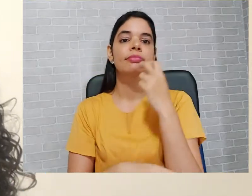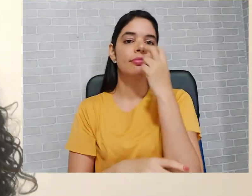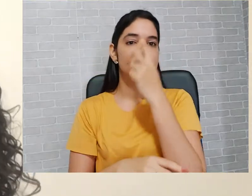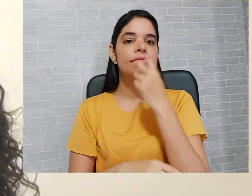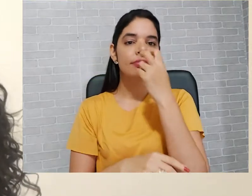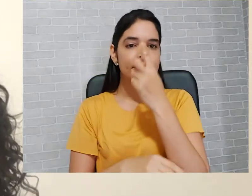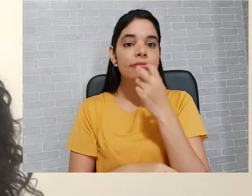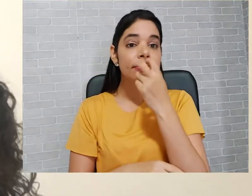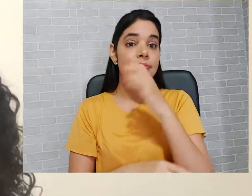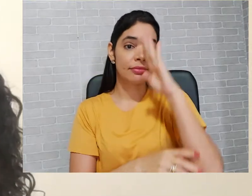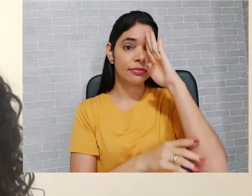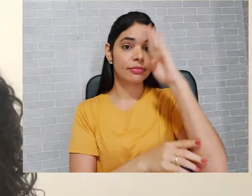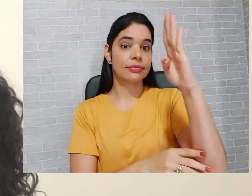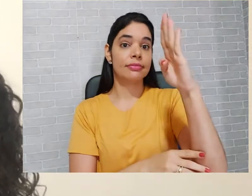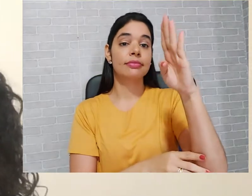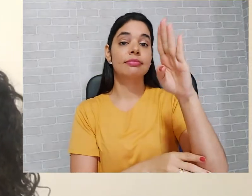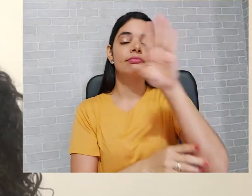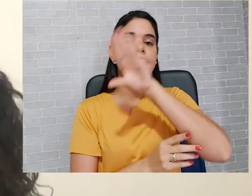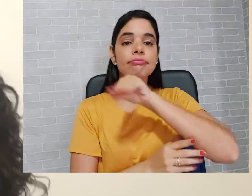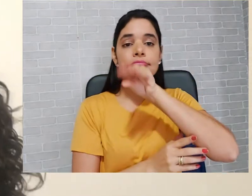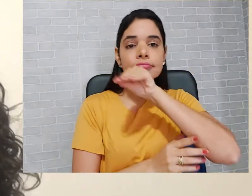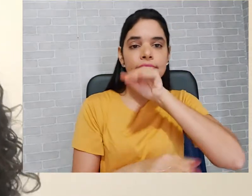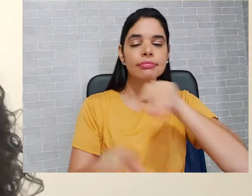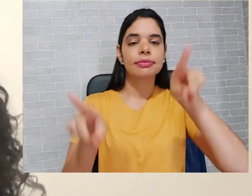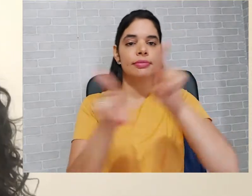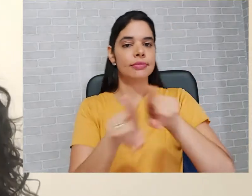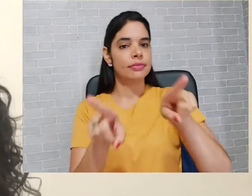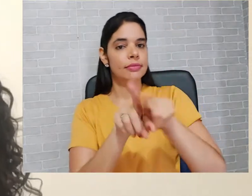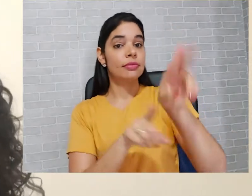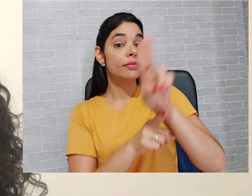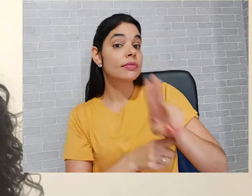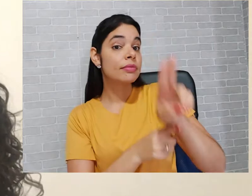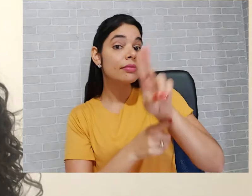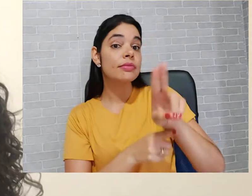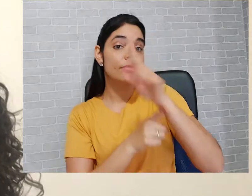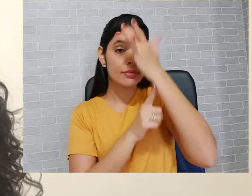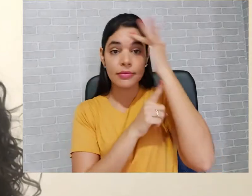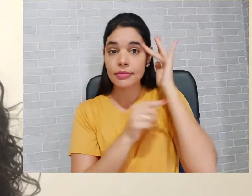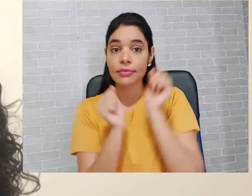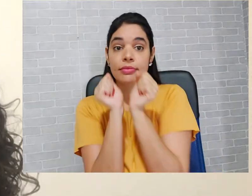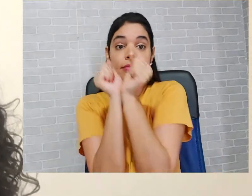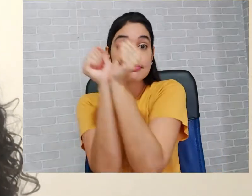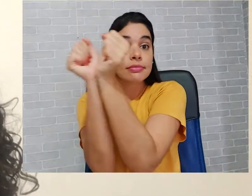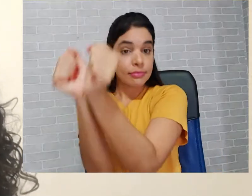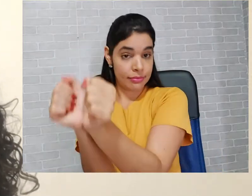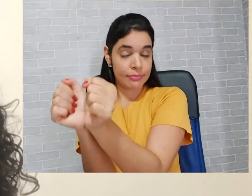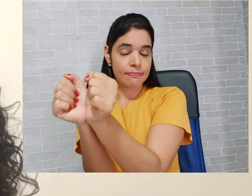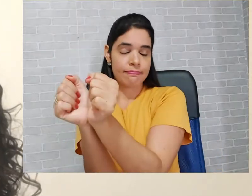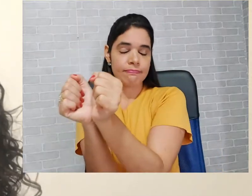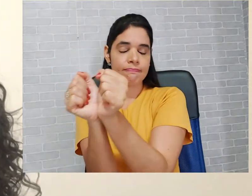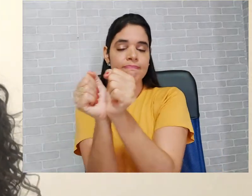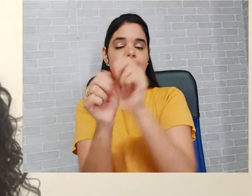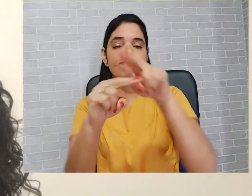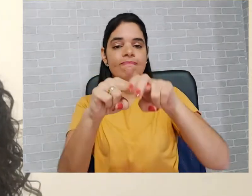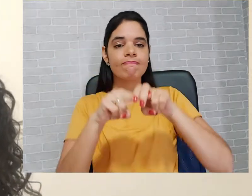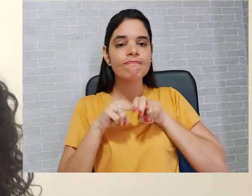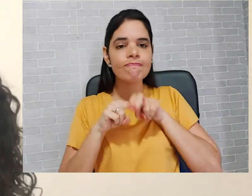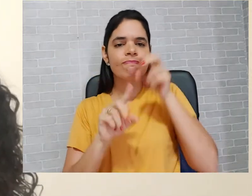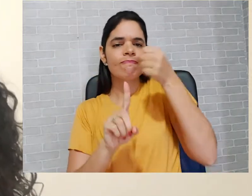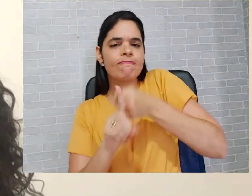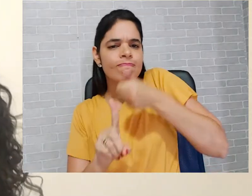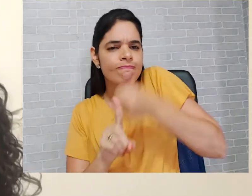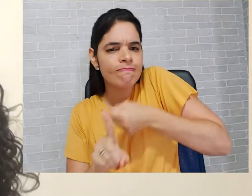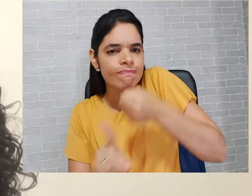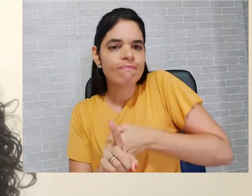créole, uma língua com ênfase oral e comumente utilizada entre os escravizados. E devido às